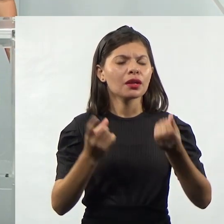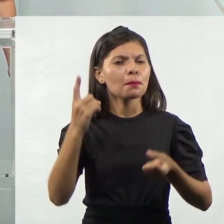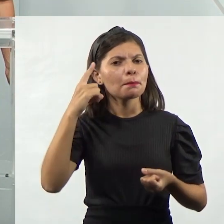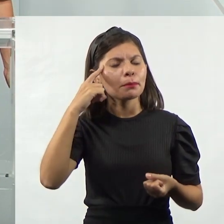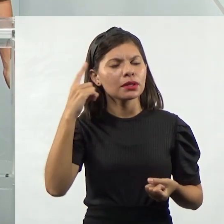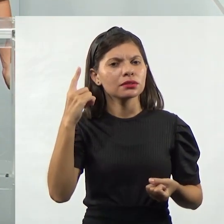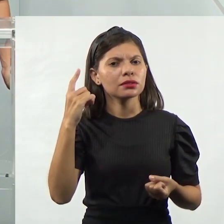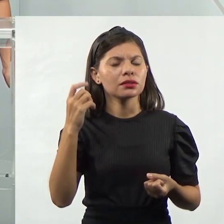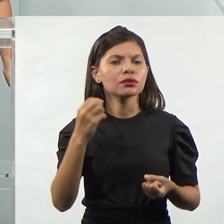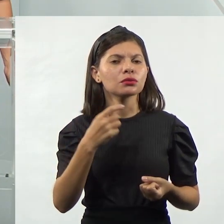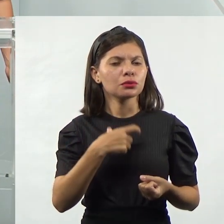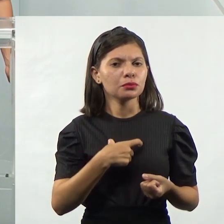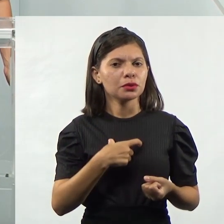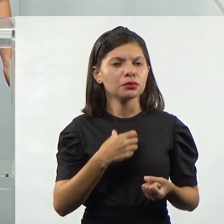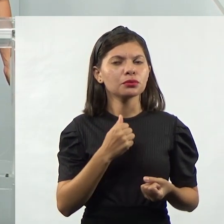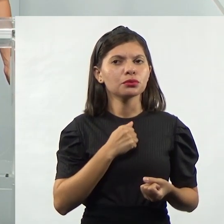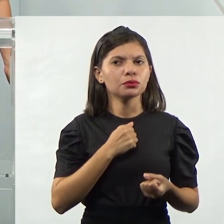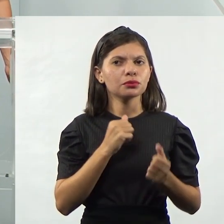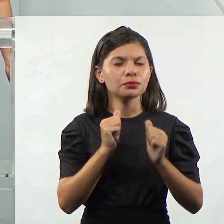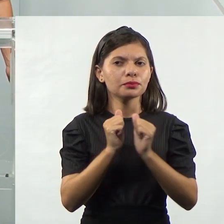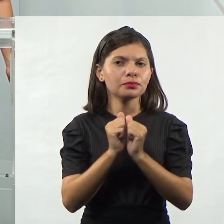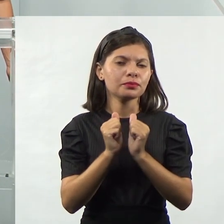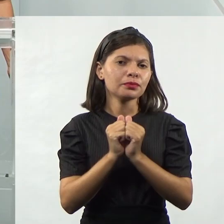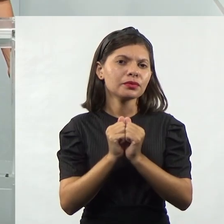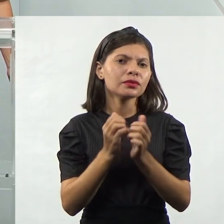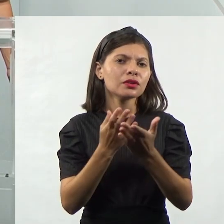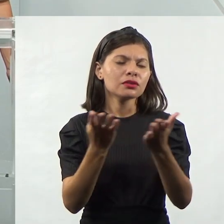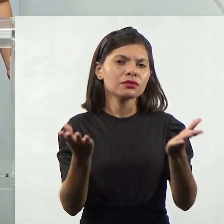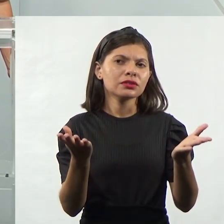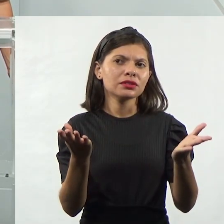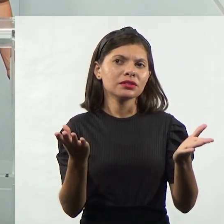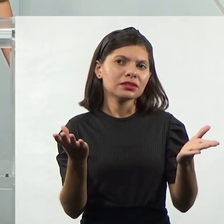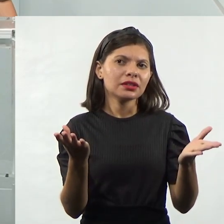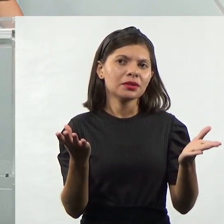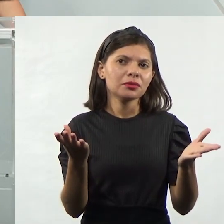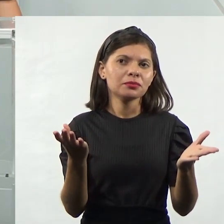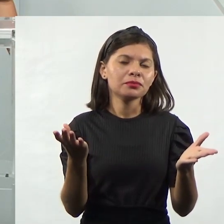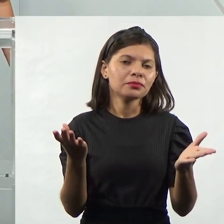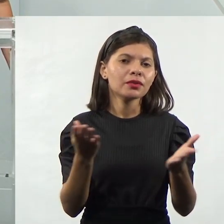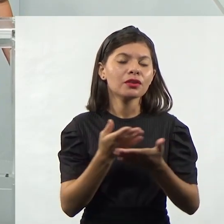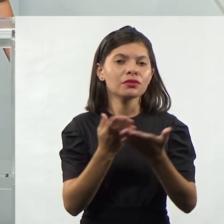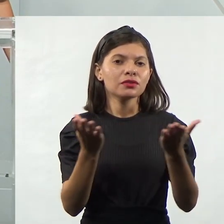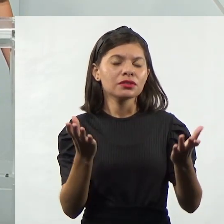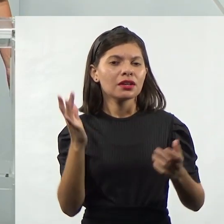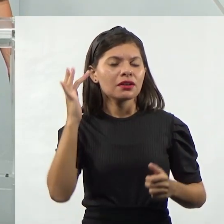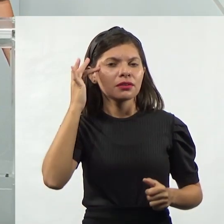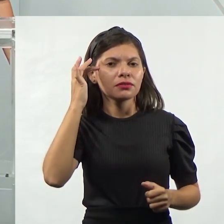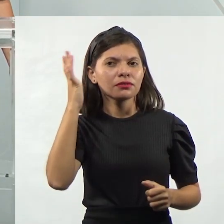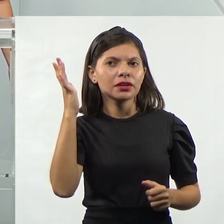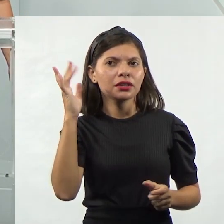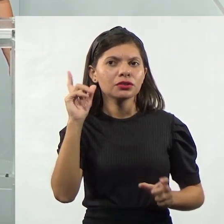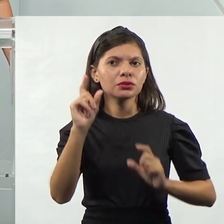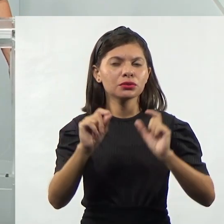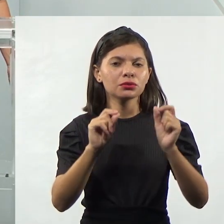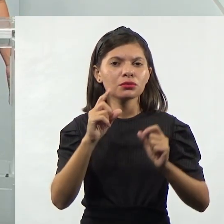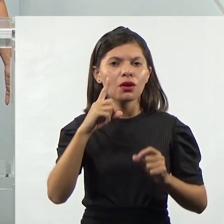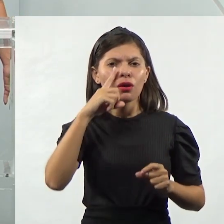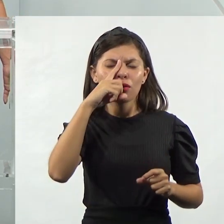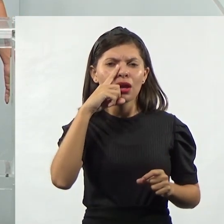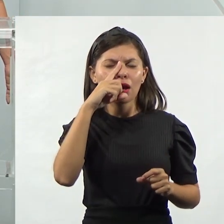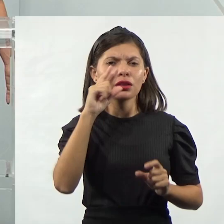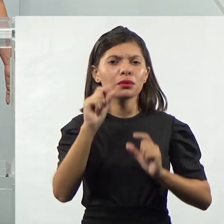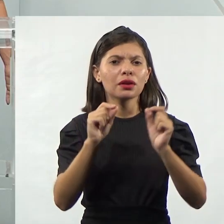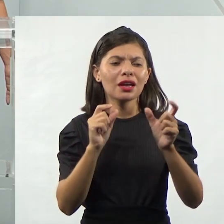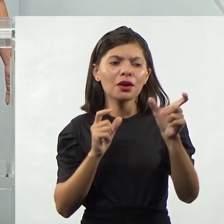Bom, pensem aí comigo. Se você for corromper alguém, o que é mais fácil? Você